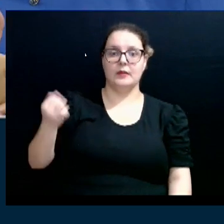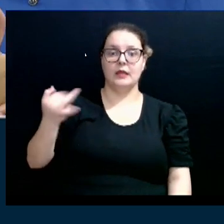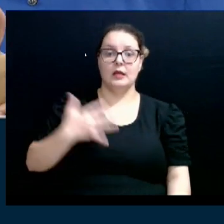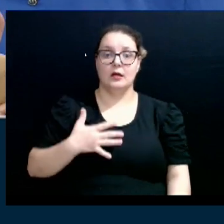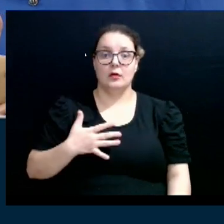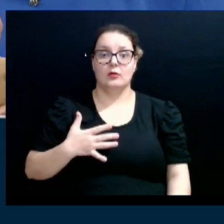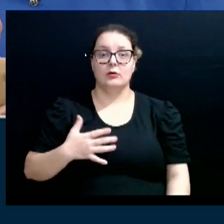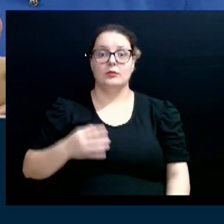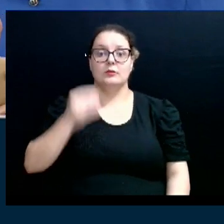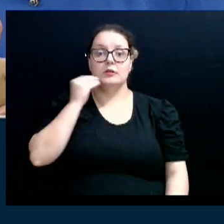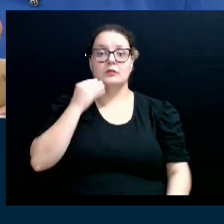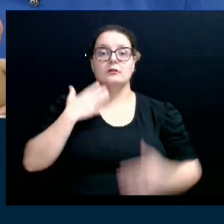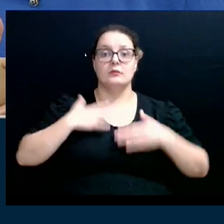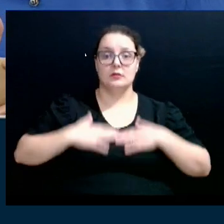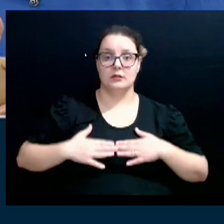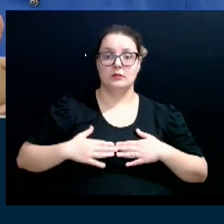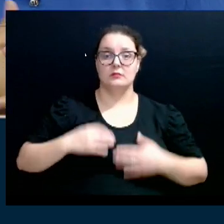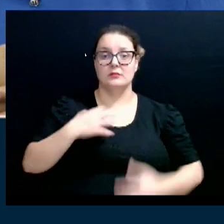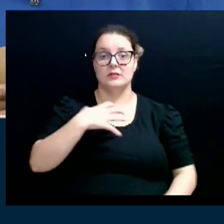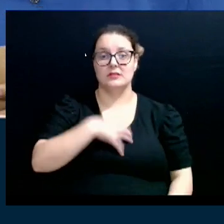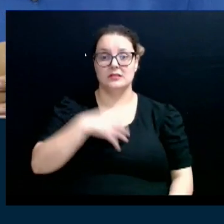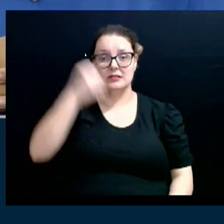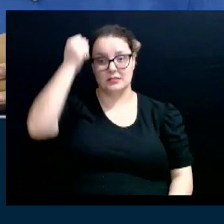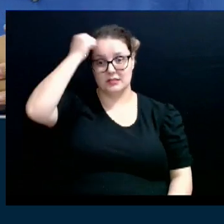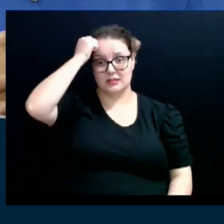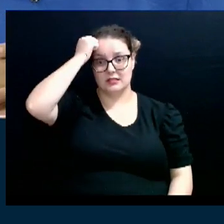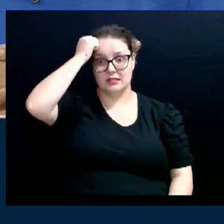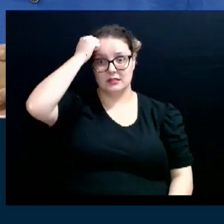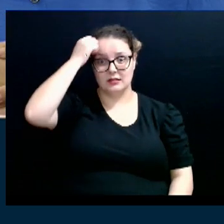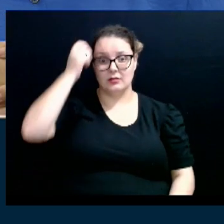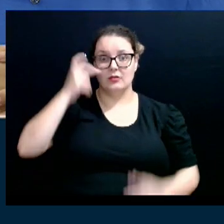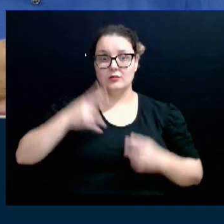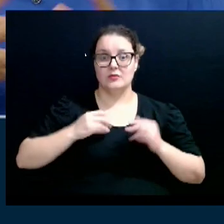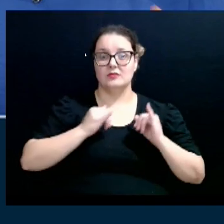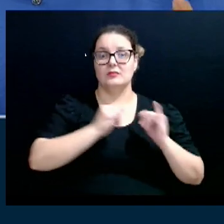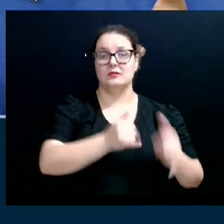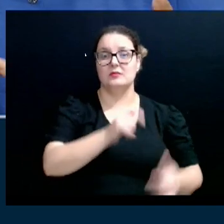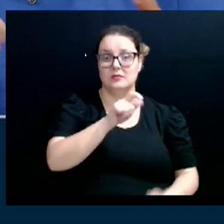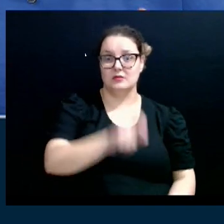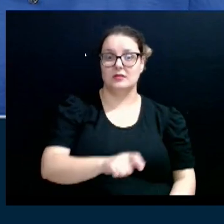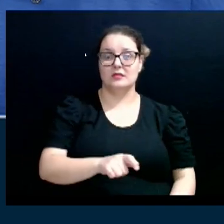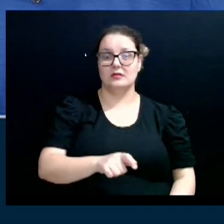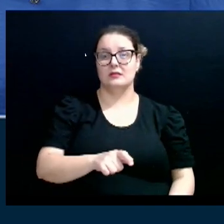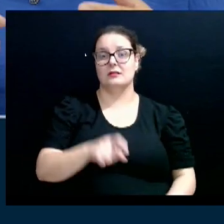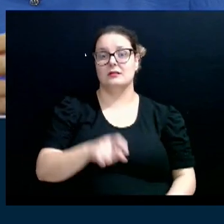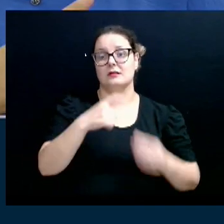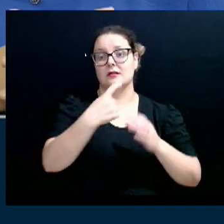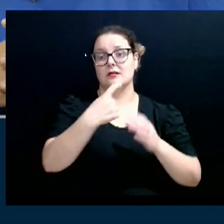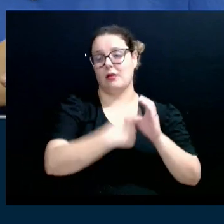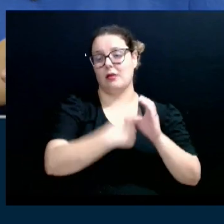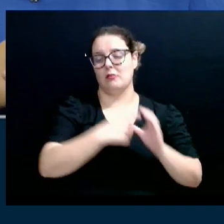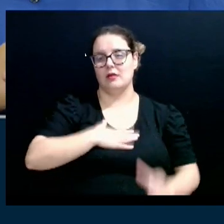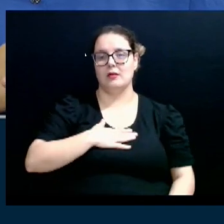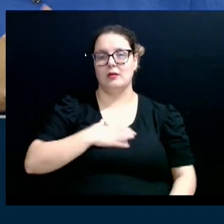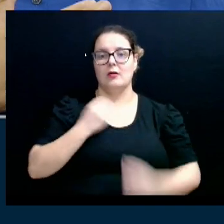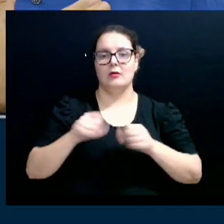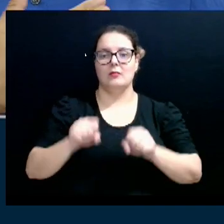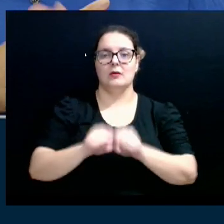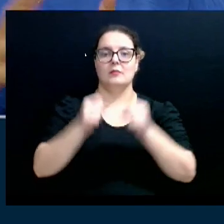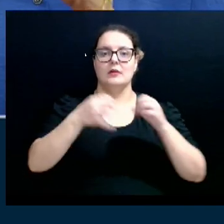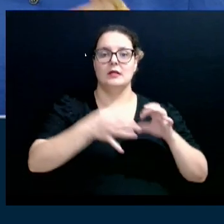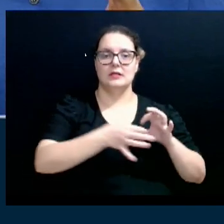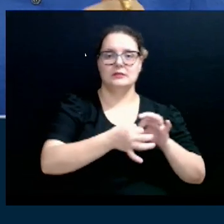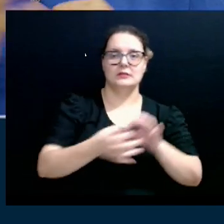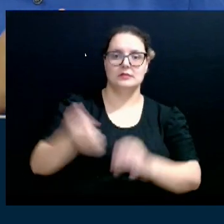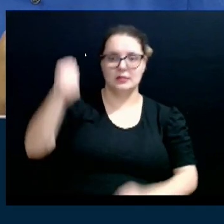se estivesse abandonando quem depende de mim. Como quebrar esse ciclo de culpa? Aí não estou falando? Olha só. Fabiana, por favor,